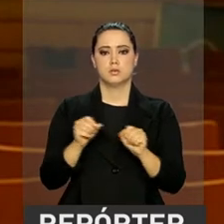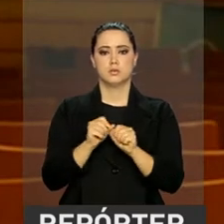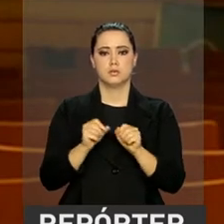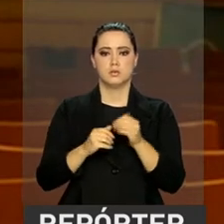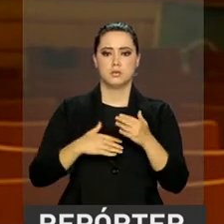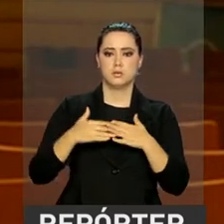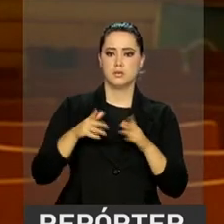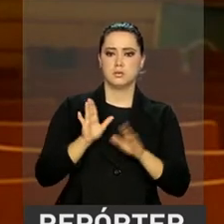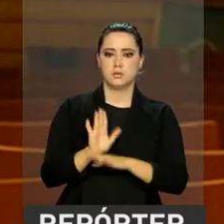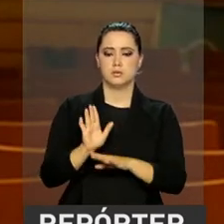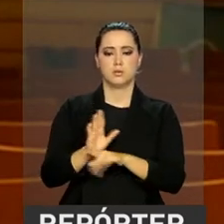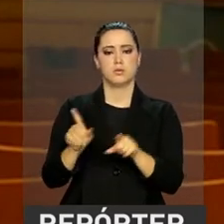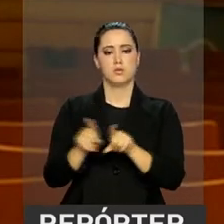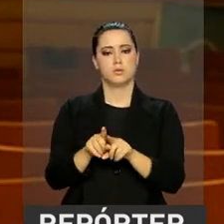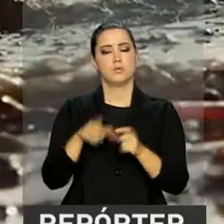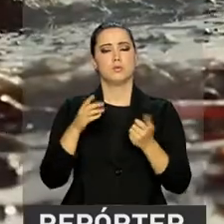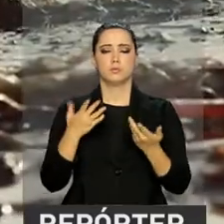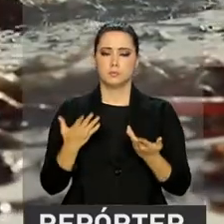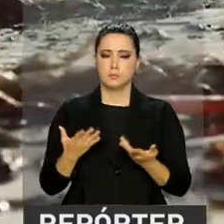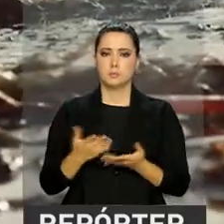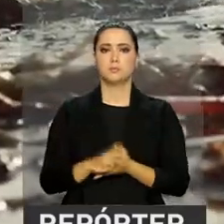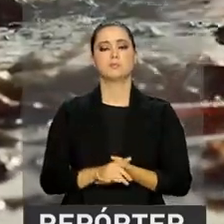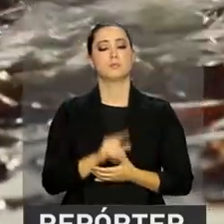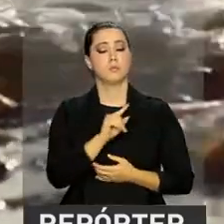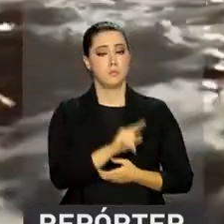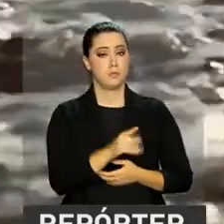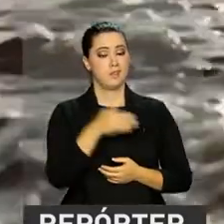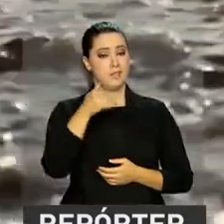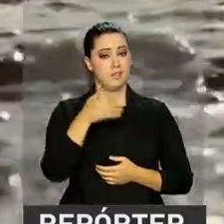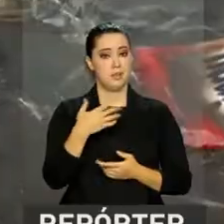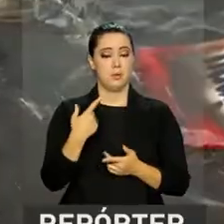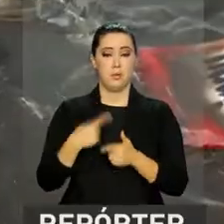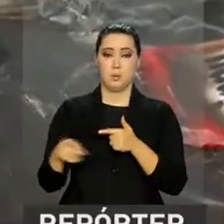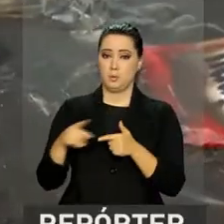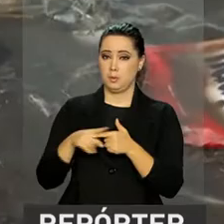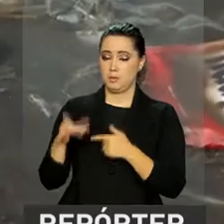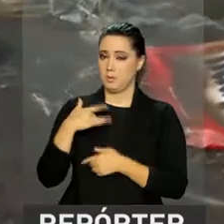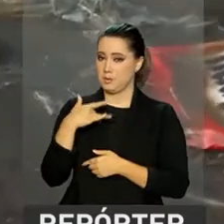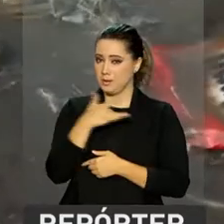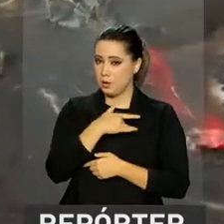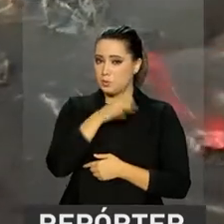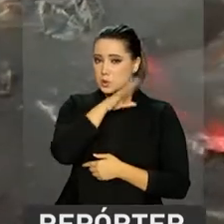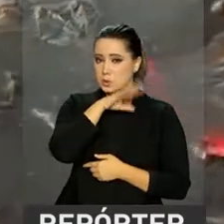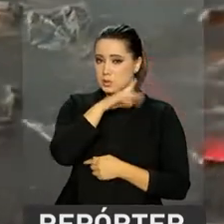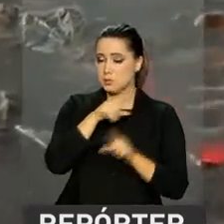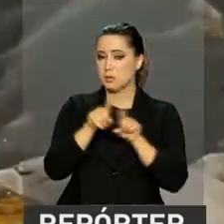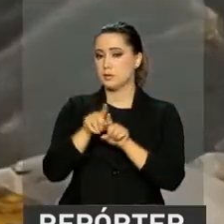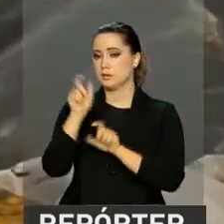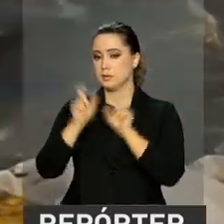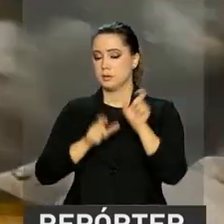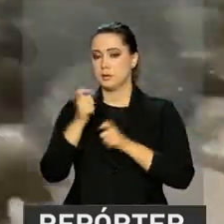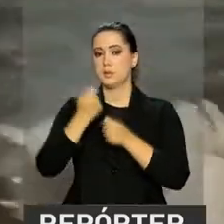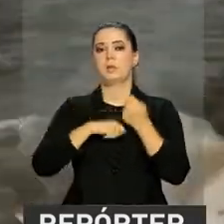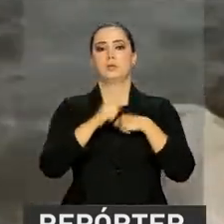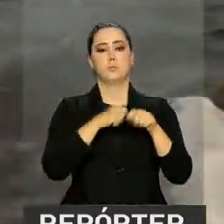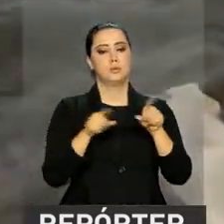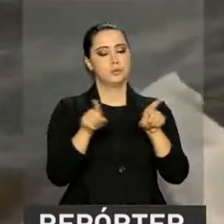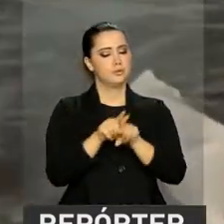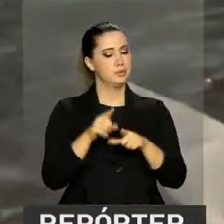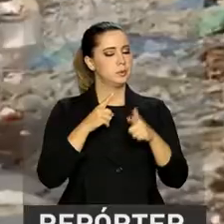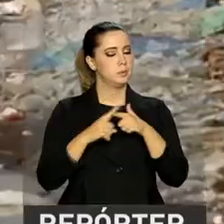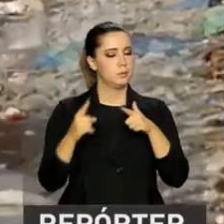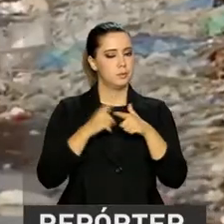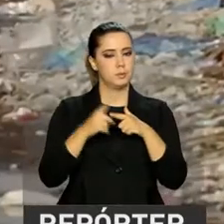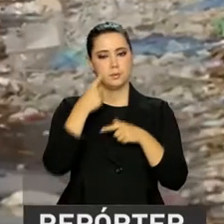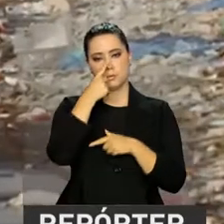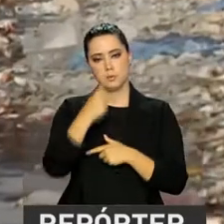pelos oceanos enquanto há tempo, né? E além de prejudicar a saúde dos animais e das pessoas, a economia também é afetada